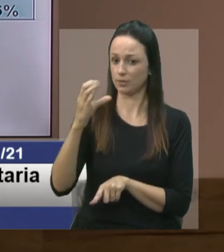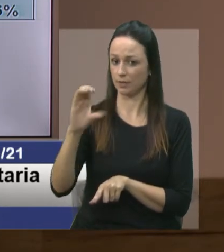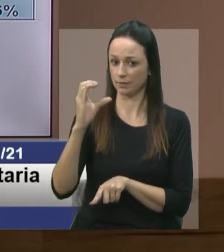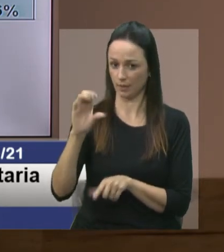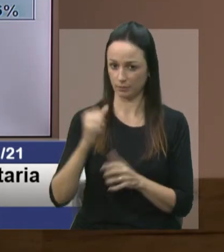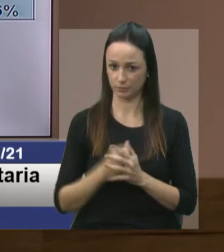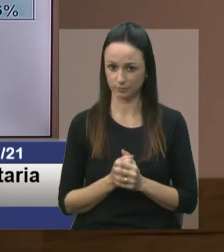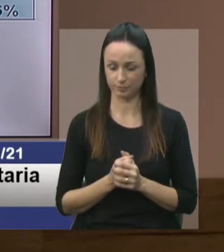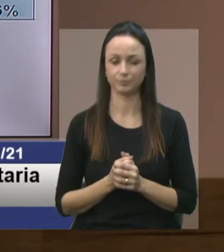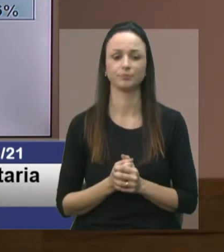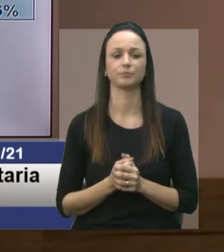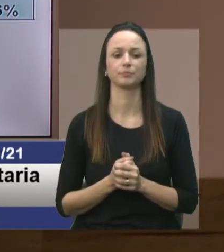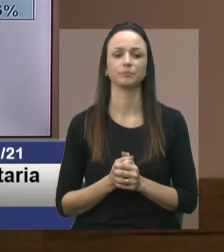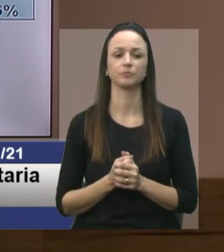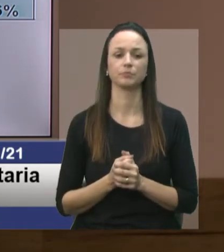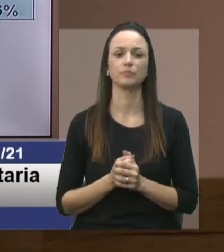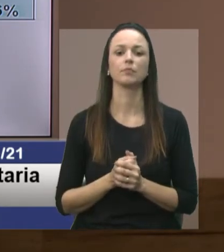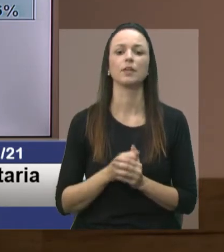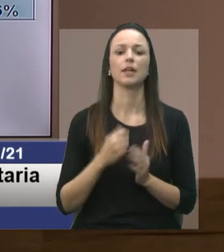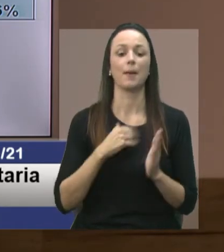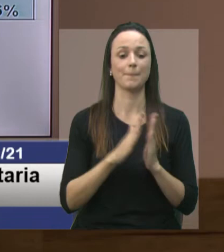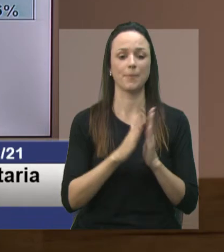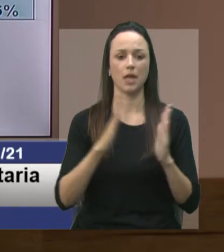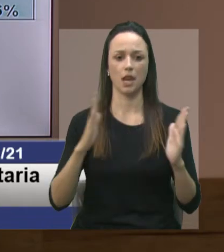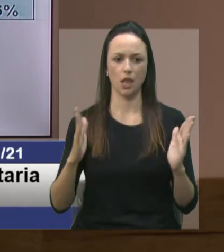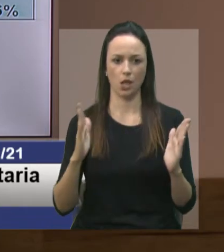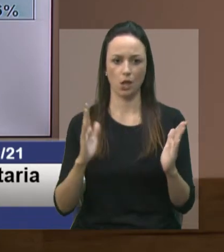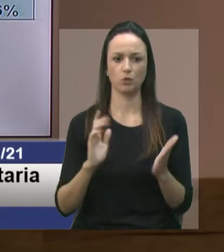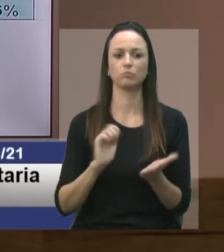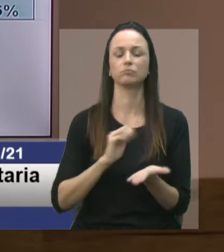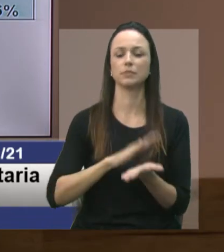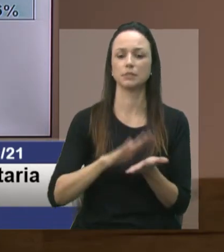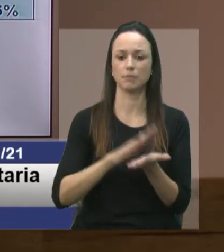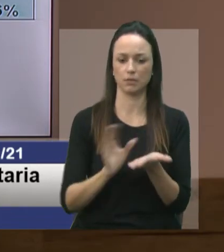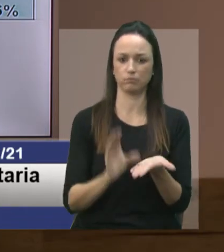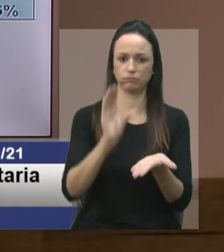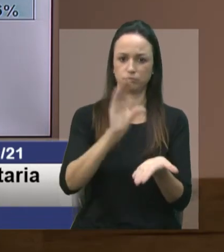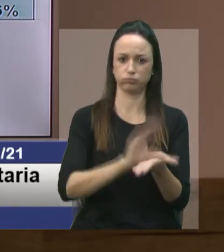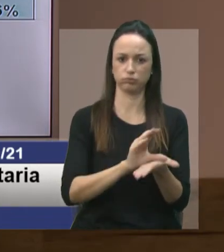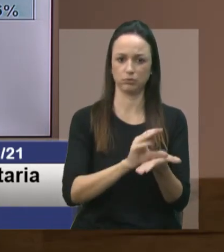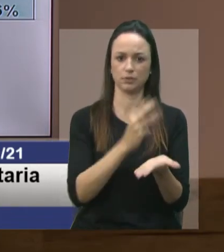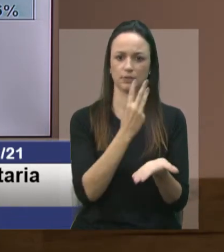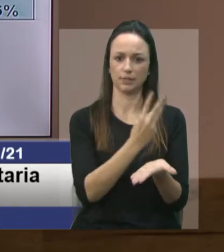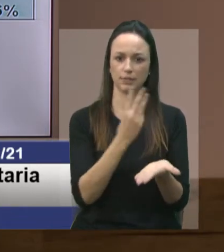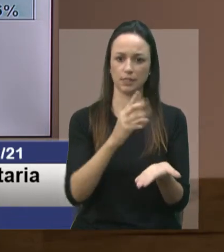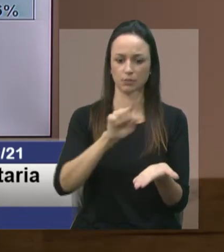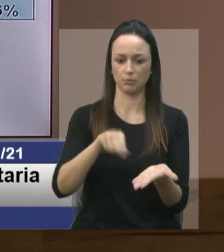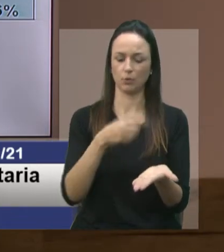R$ 31.427.262,08. No período, nós temos uma despesa empenhada de